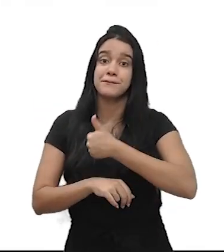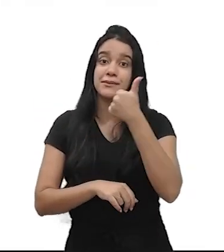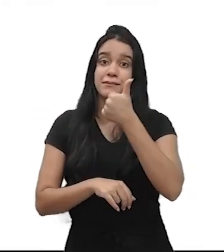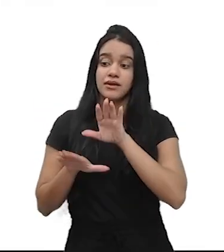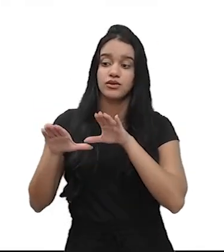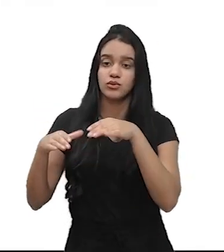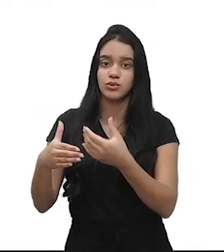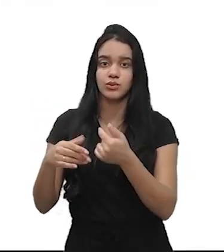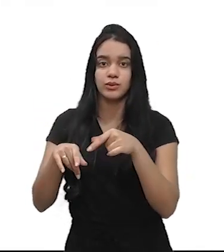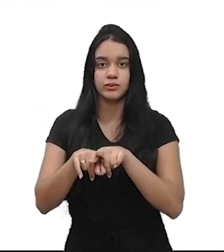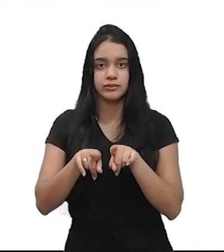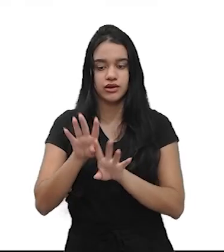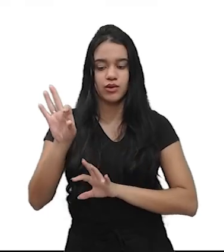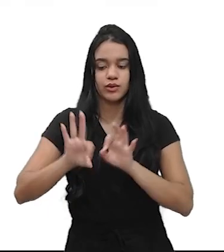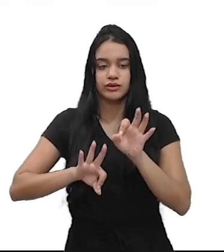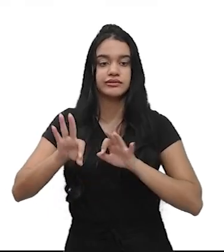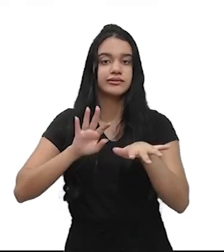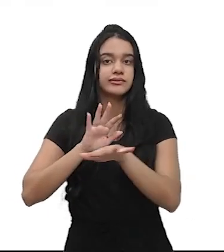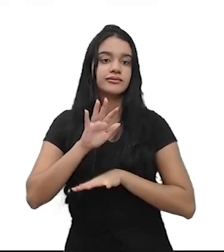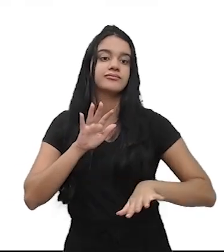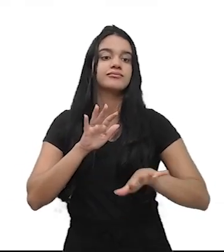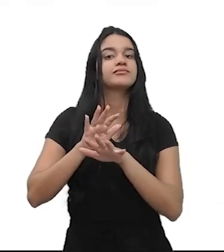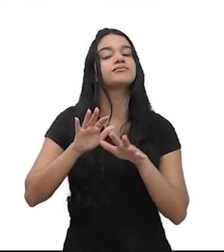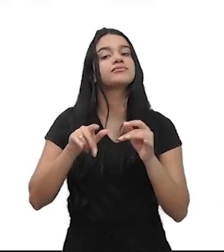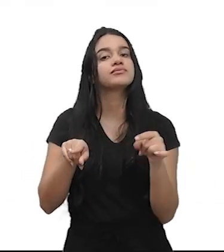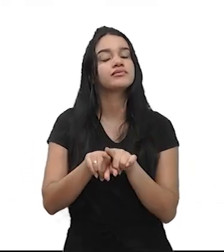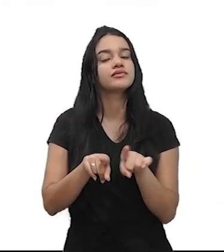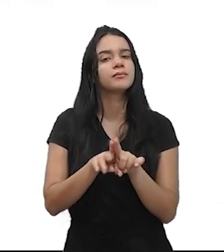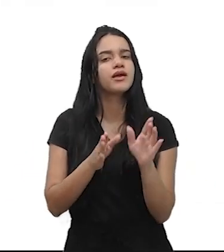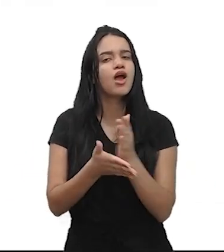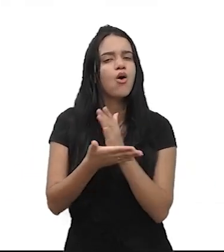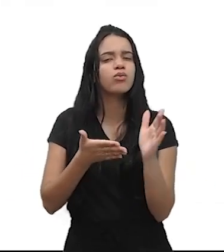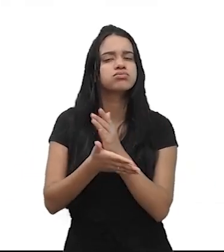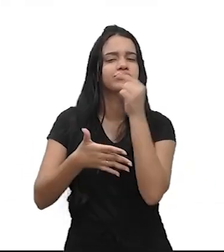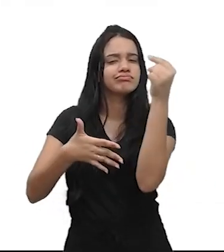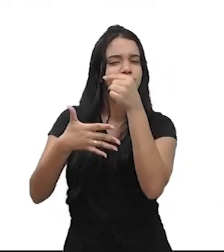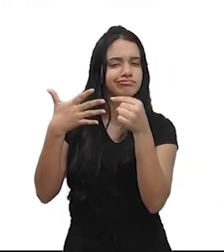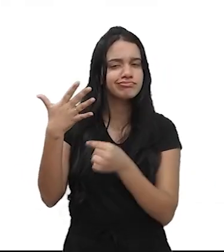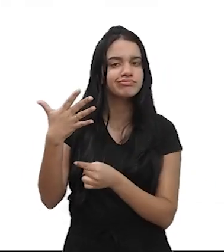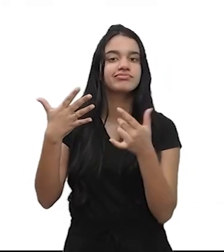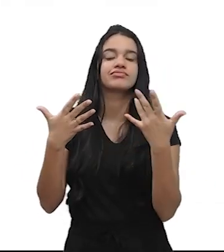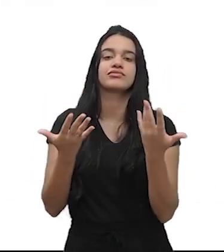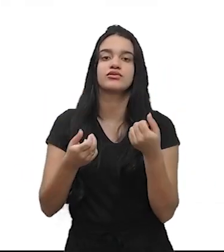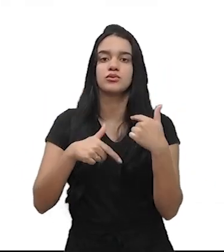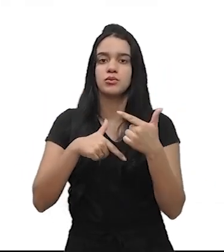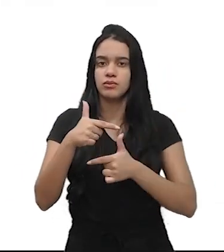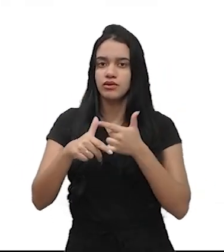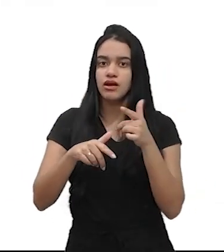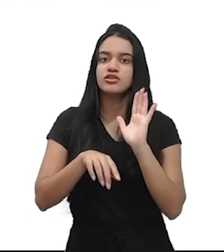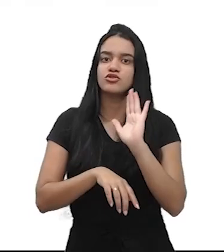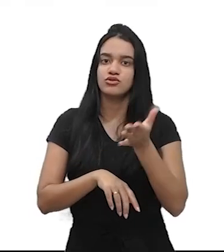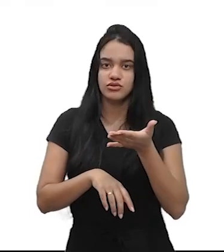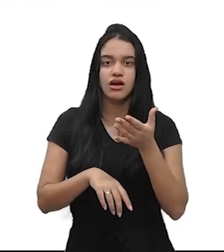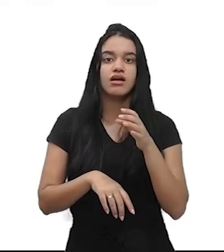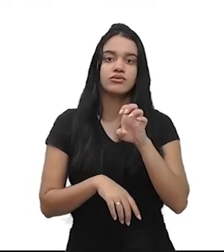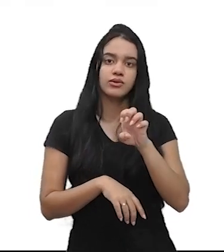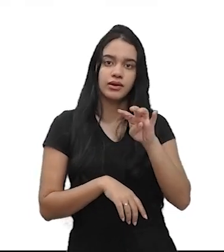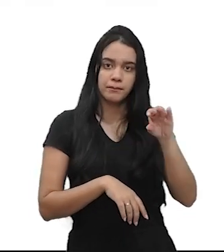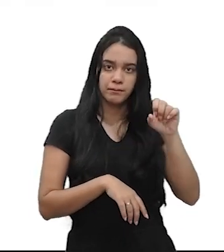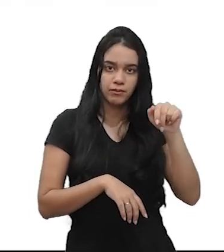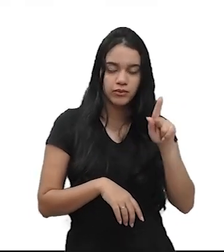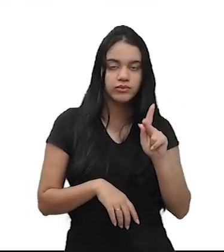montada no estabelecimento. Devem ser levados em consideração alguns pontos, como a gente já tratou no e-book, tá? E para plantas que